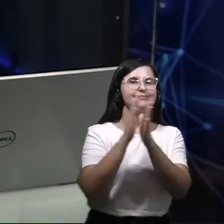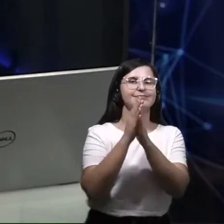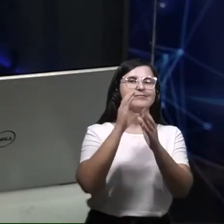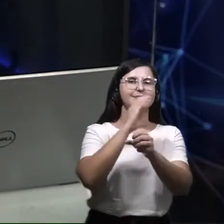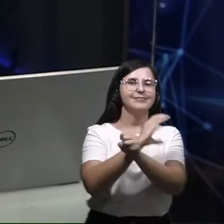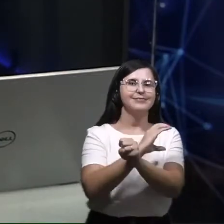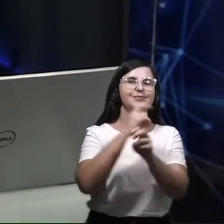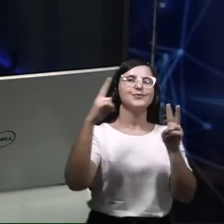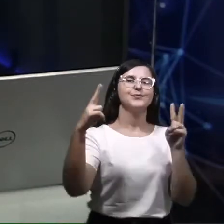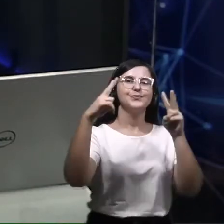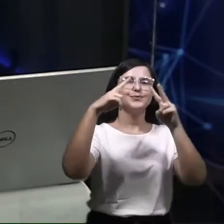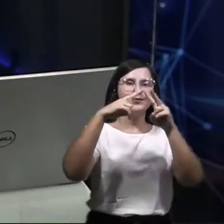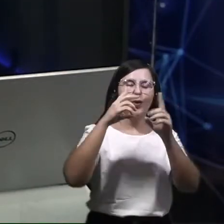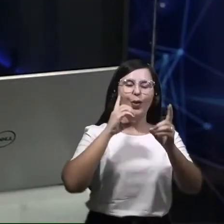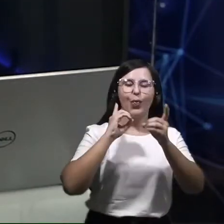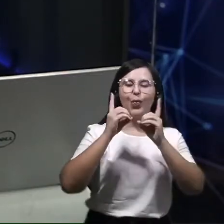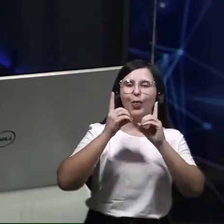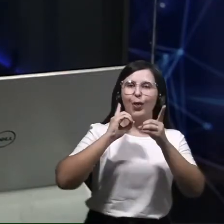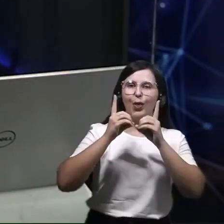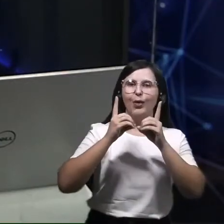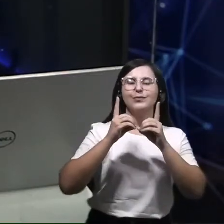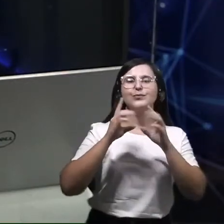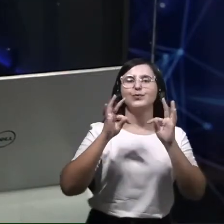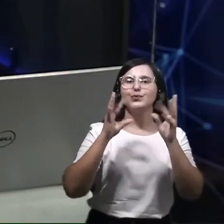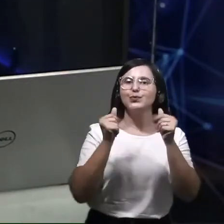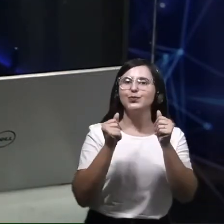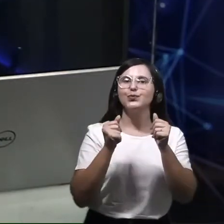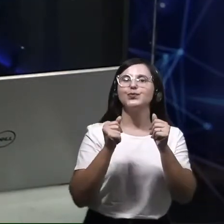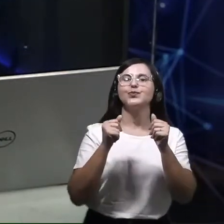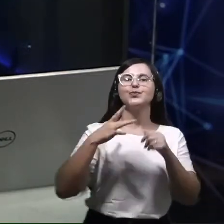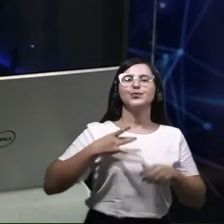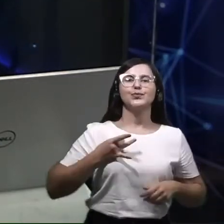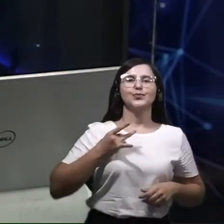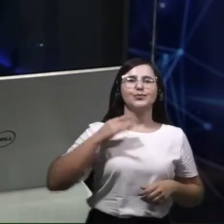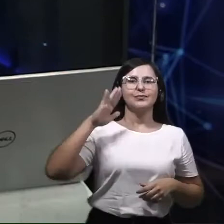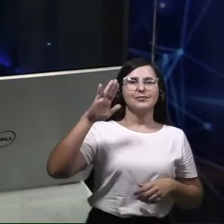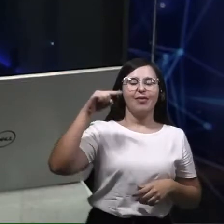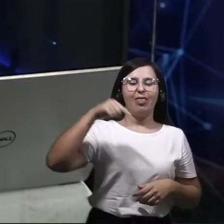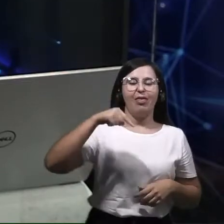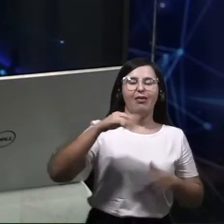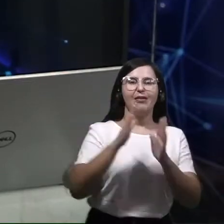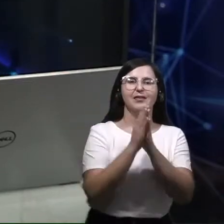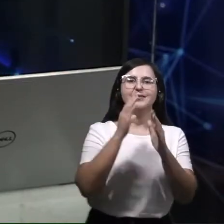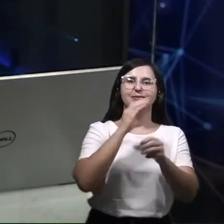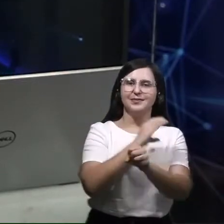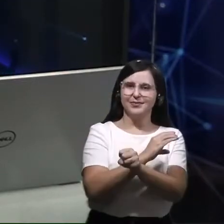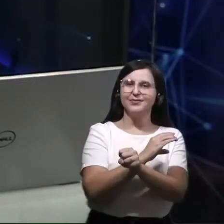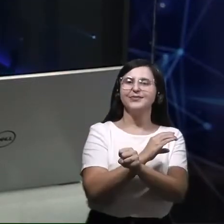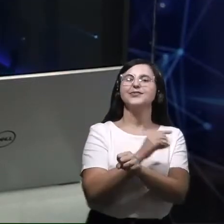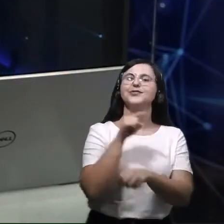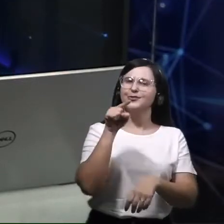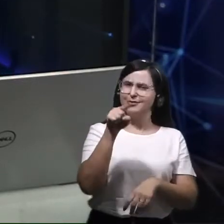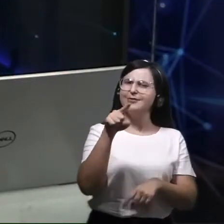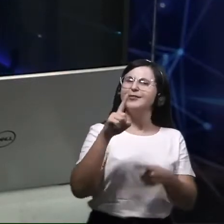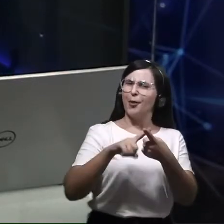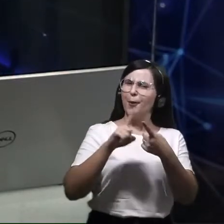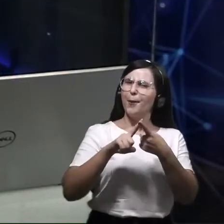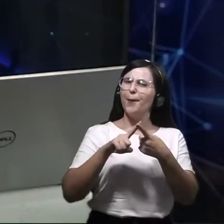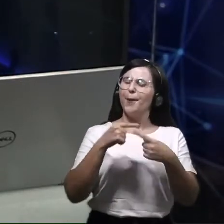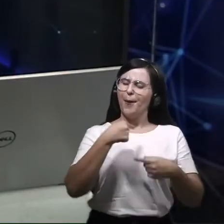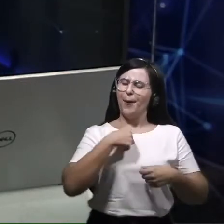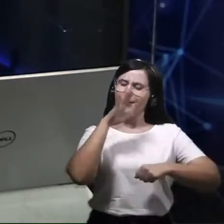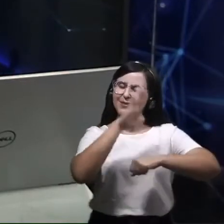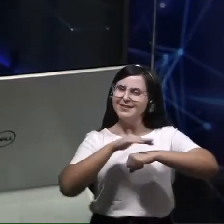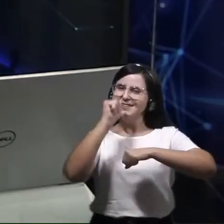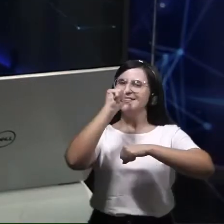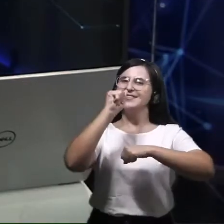8, debate com os candidatos a prefeito de Santa Cruz do Capibaribe. Você também está acompanhado, está convidado a nos